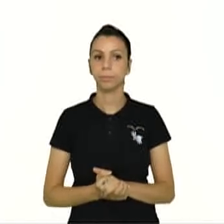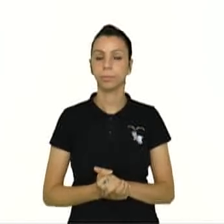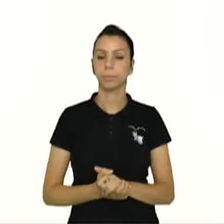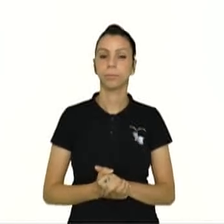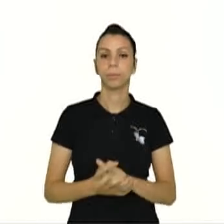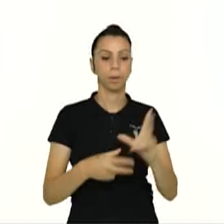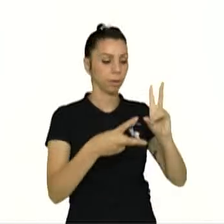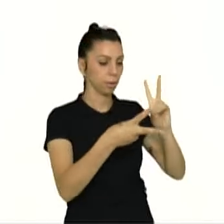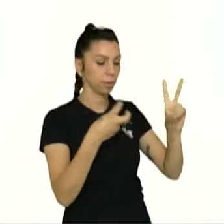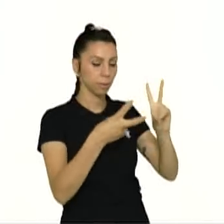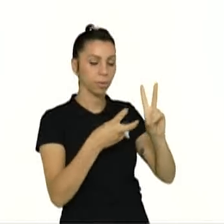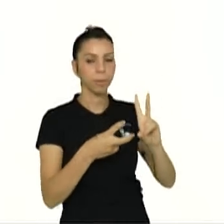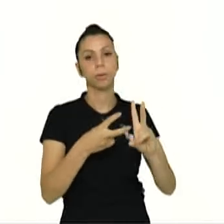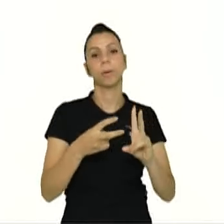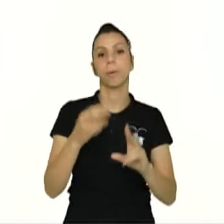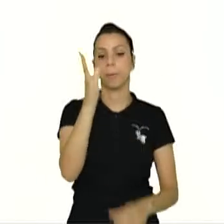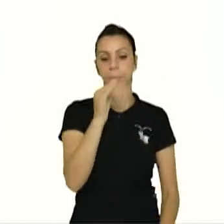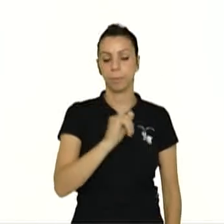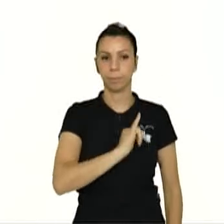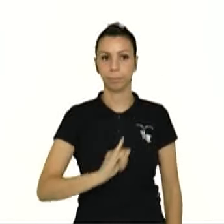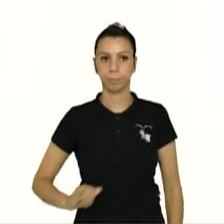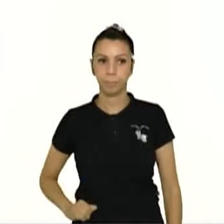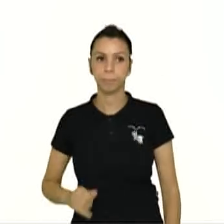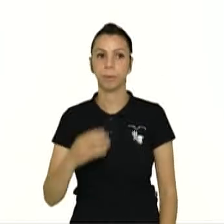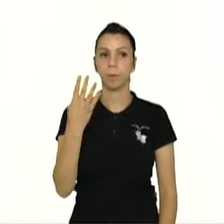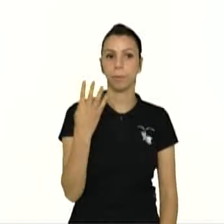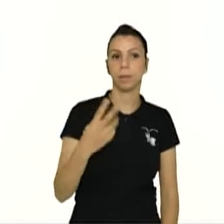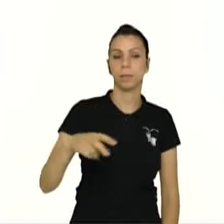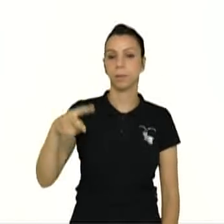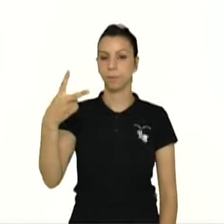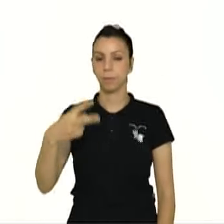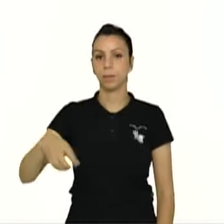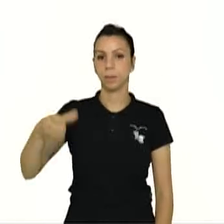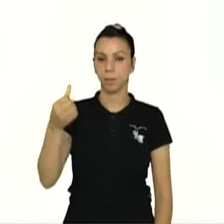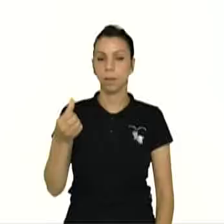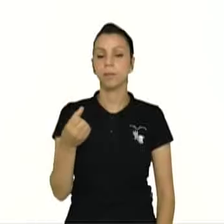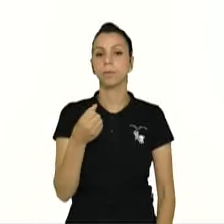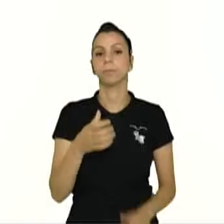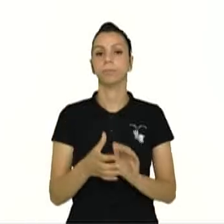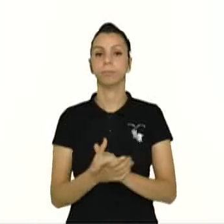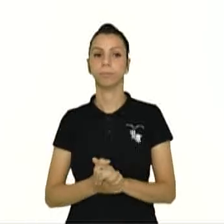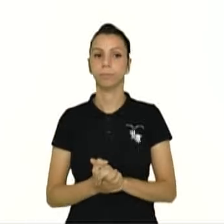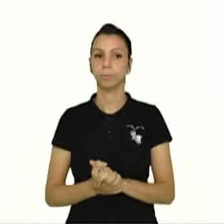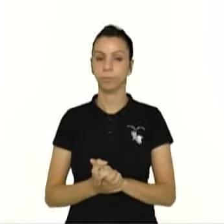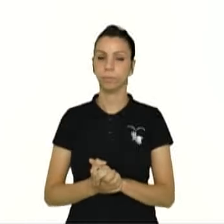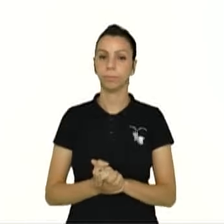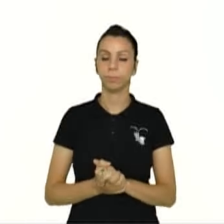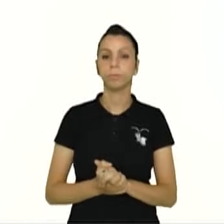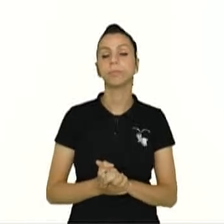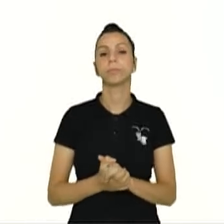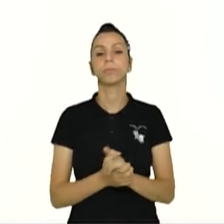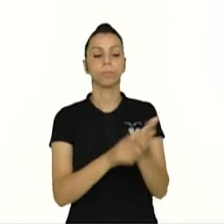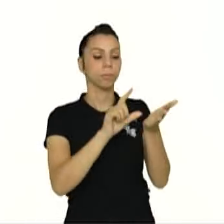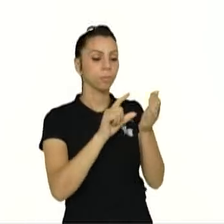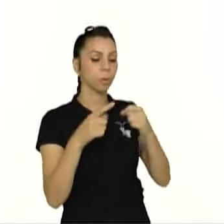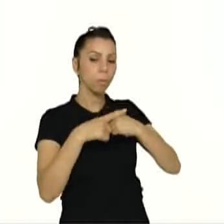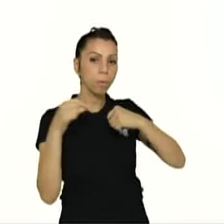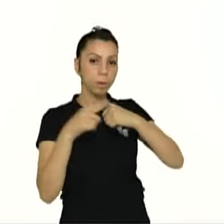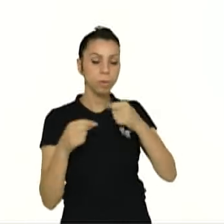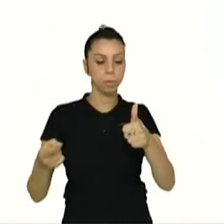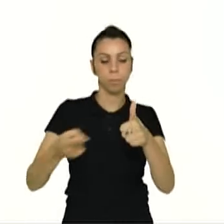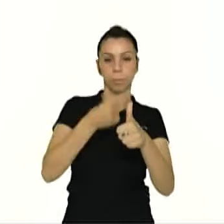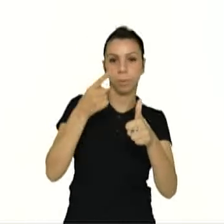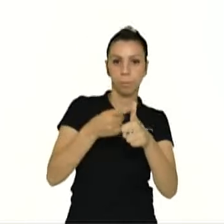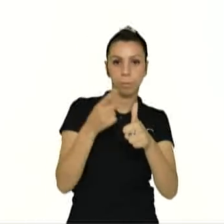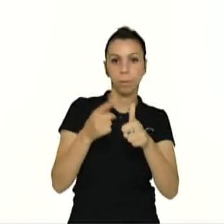Indigenismo no Brasil, Império, decreto número 426, de 24 de julho de 1845. O artigo 1º,